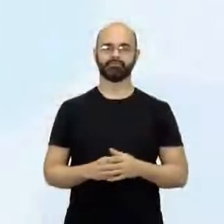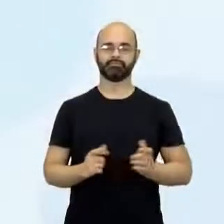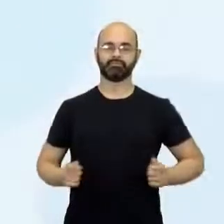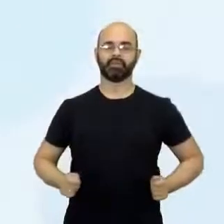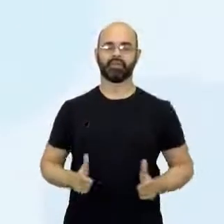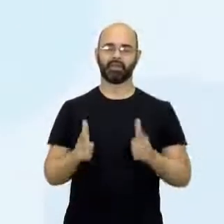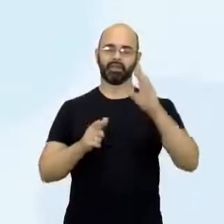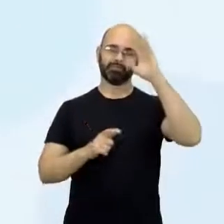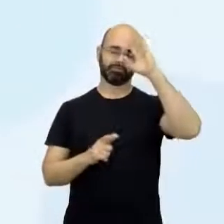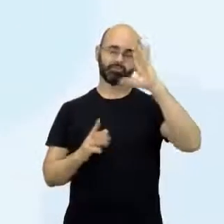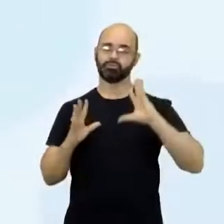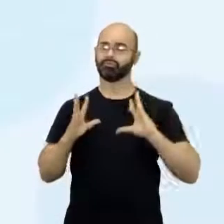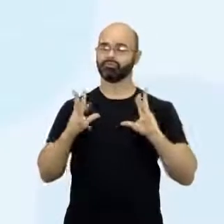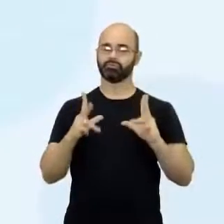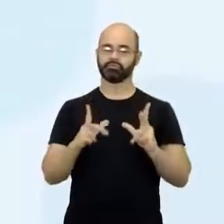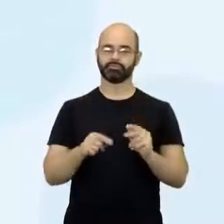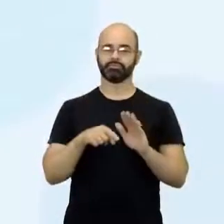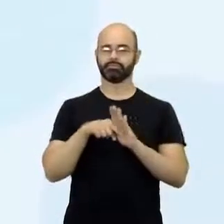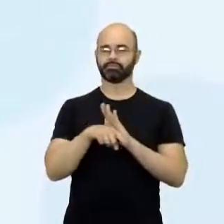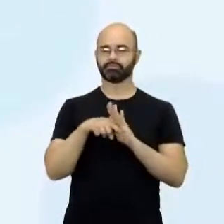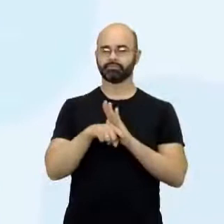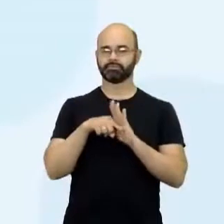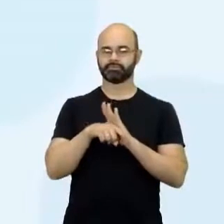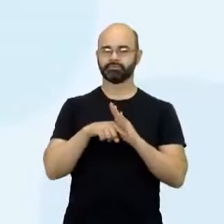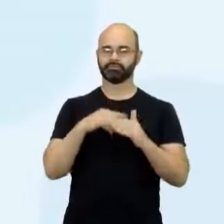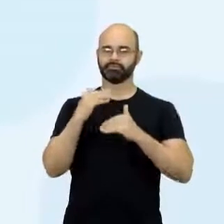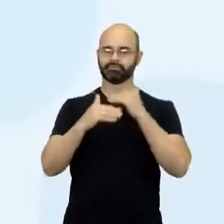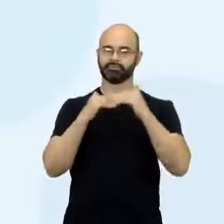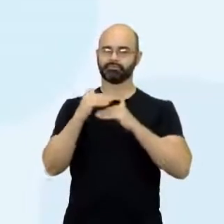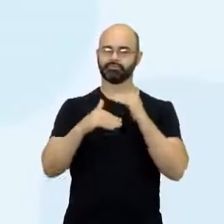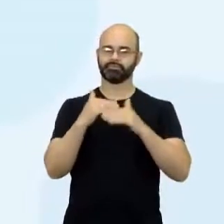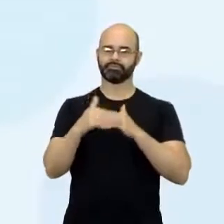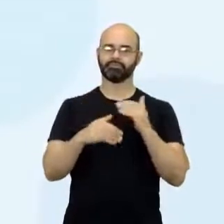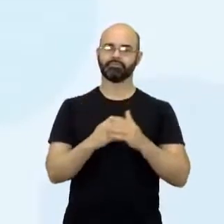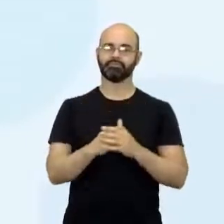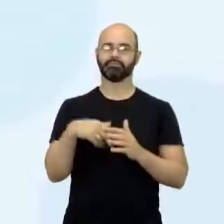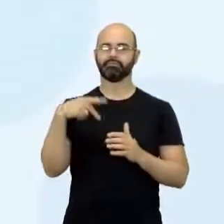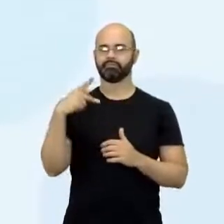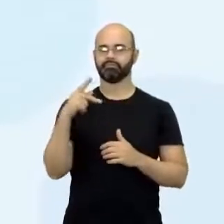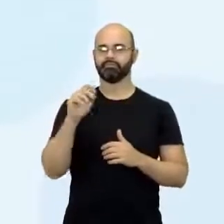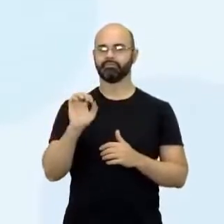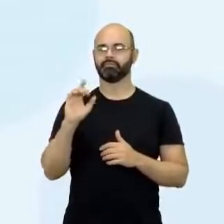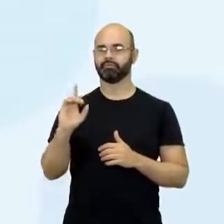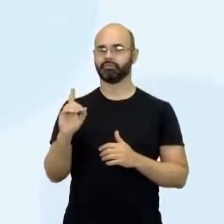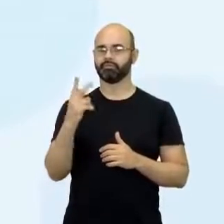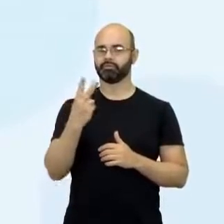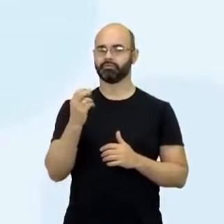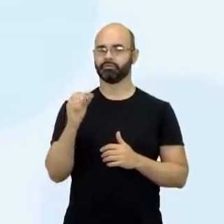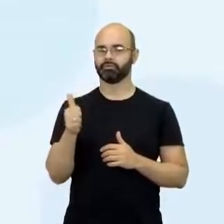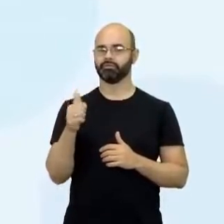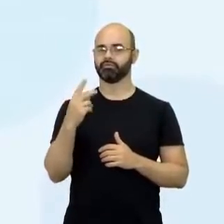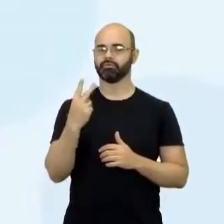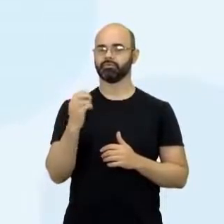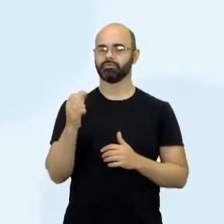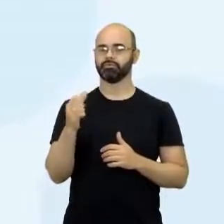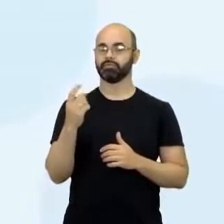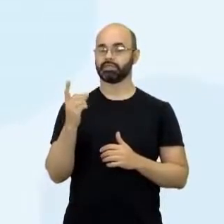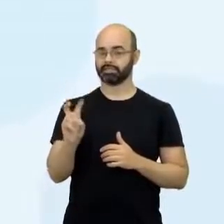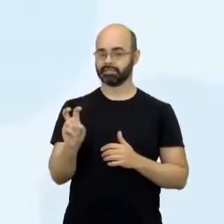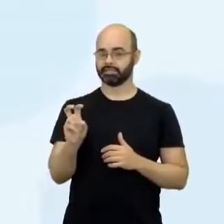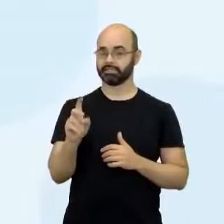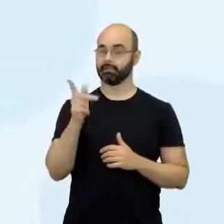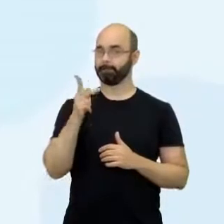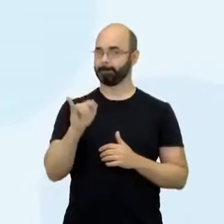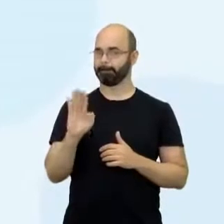e desenvolvimento P&D entre 2011 e 2015, em relação ao PIB. Então o que você está